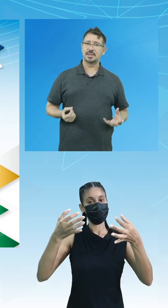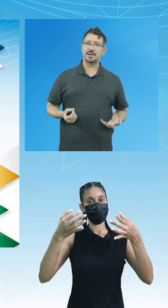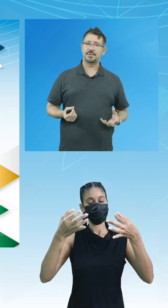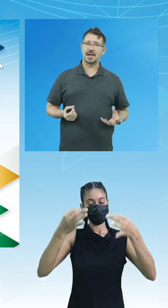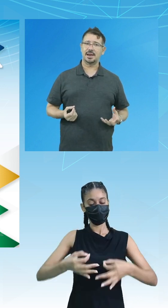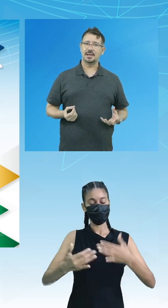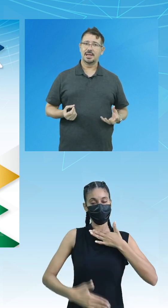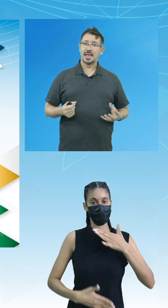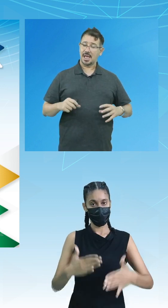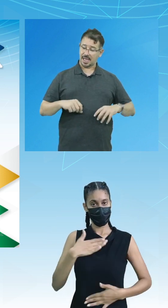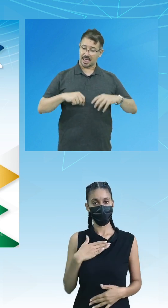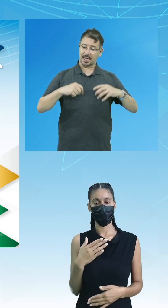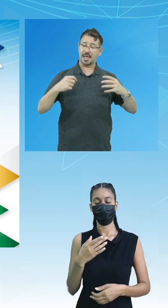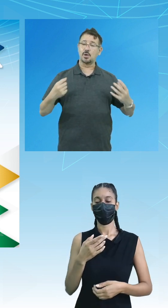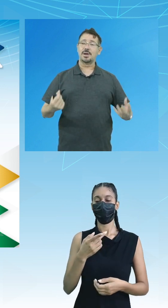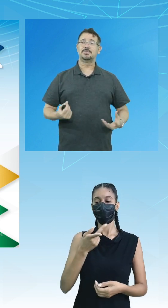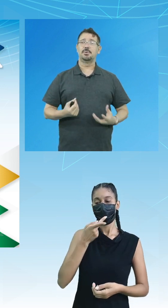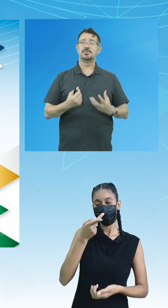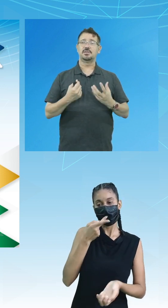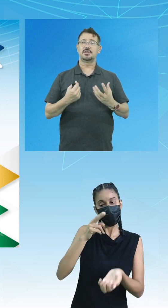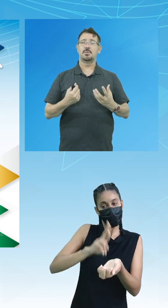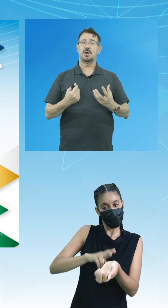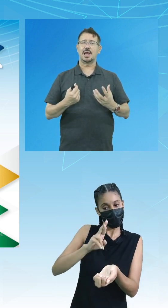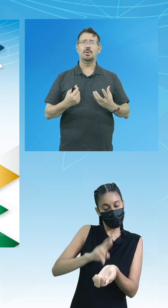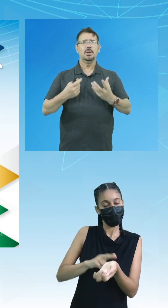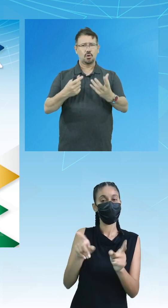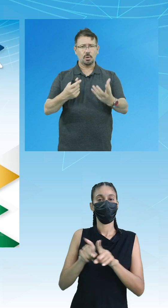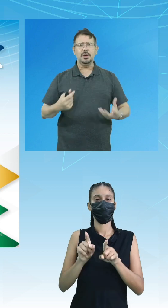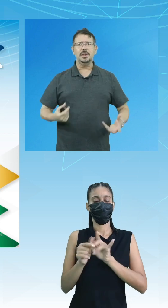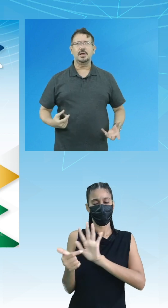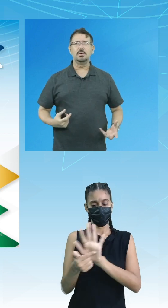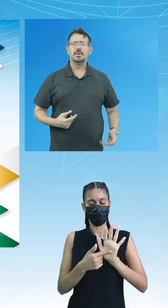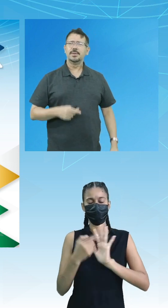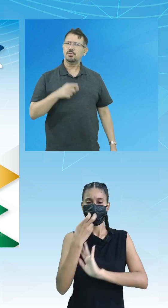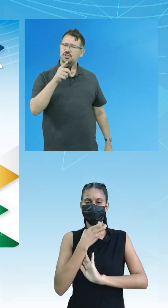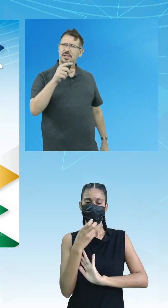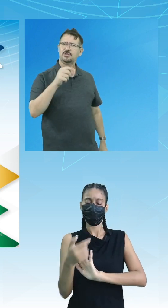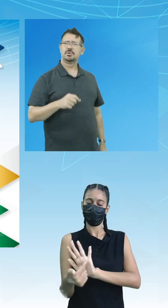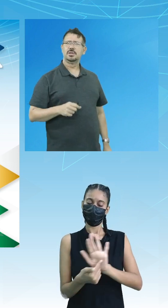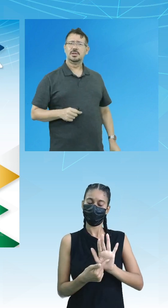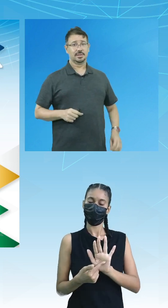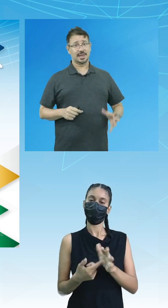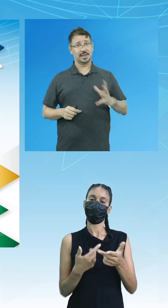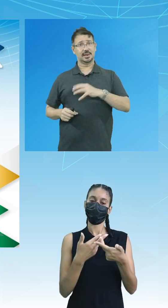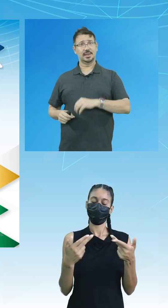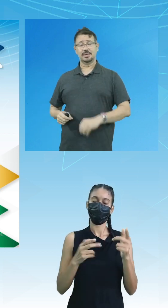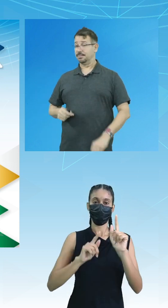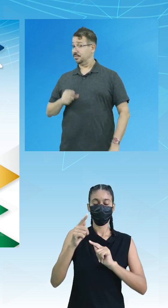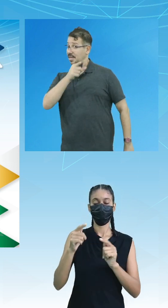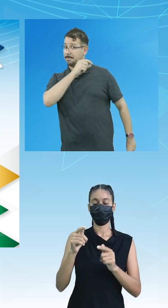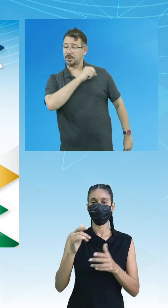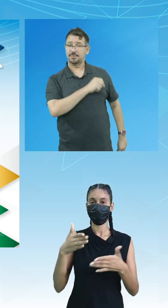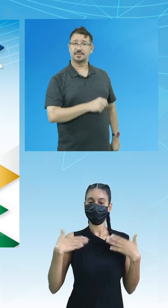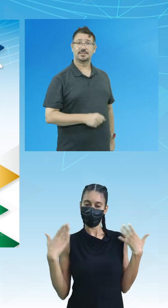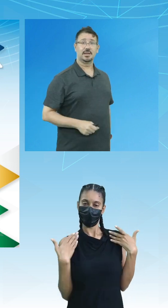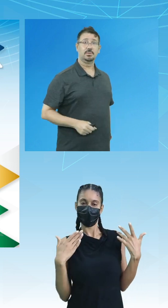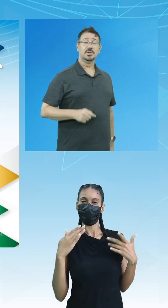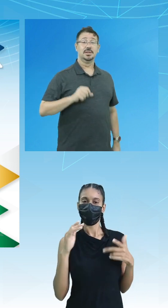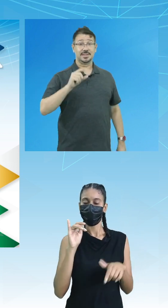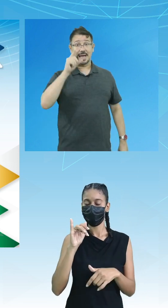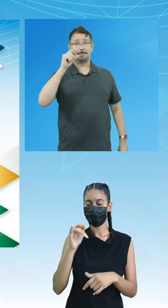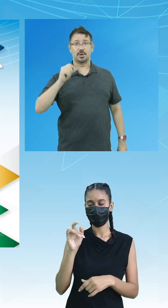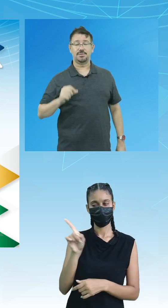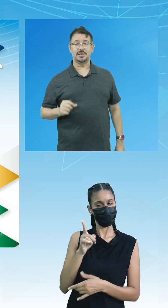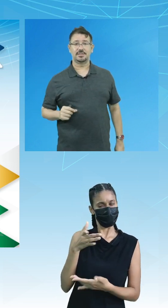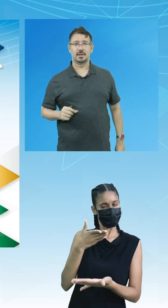ritmo da fala em uma exposição oral comunicam o gesto de alegria, de reprovação,